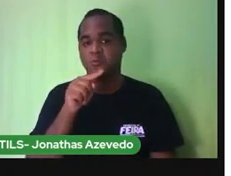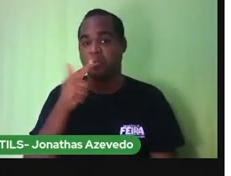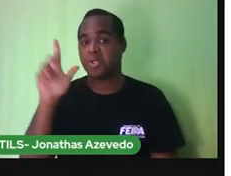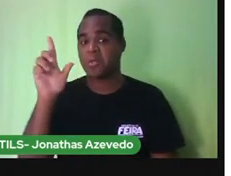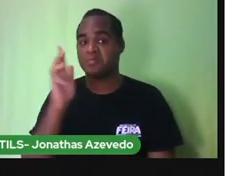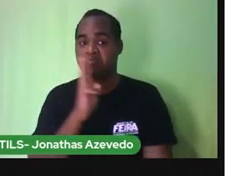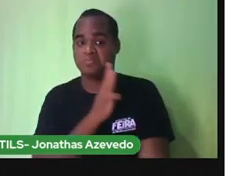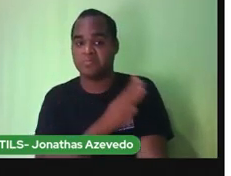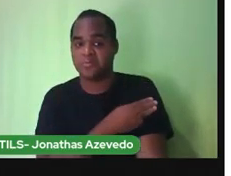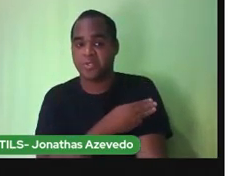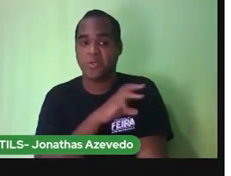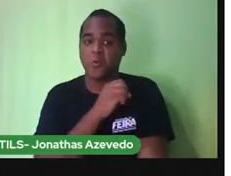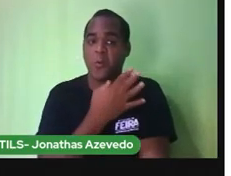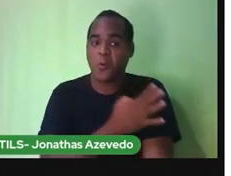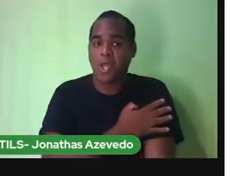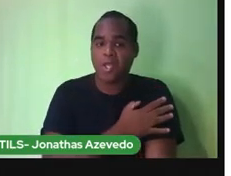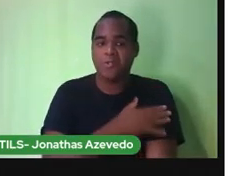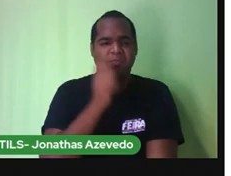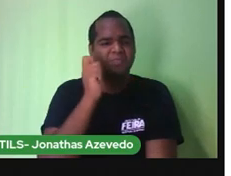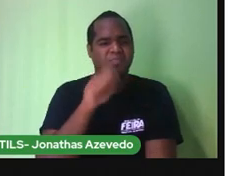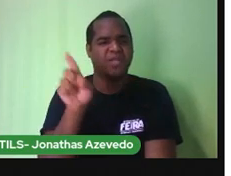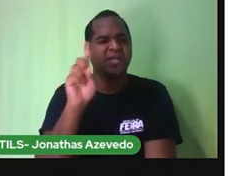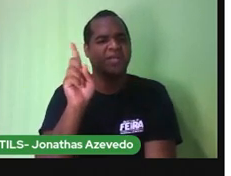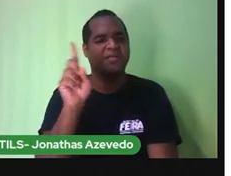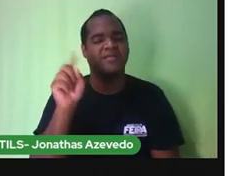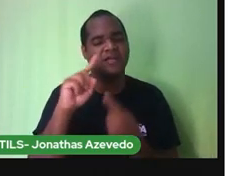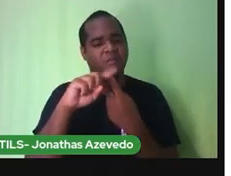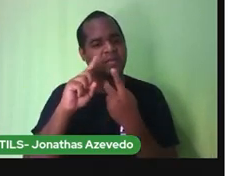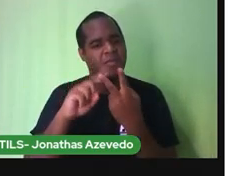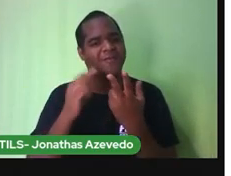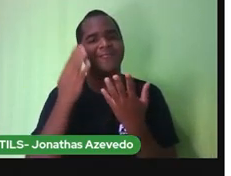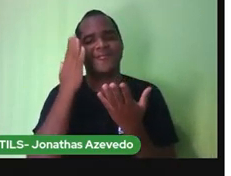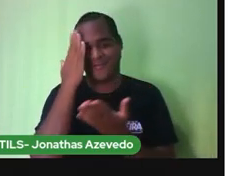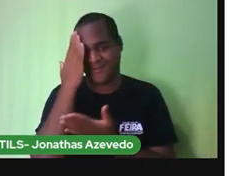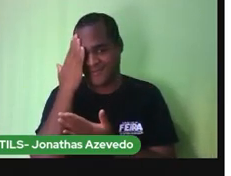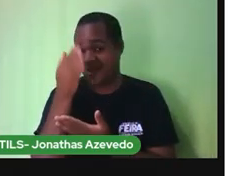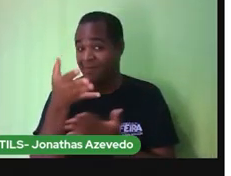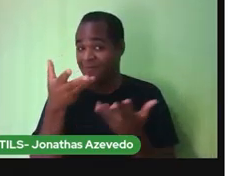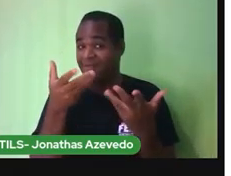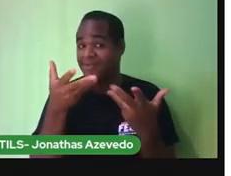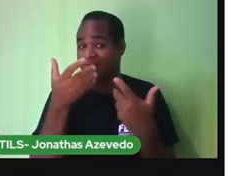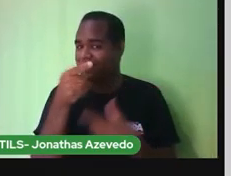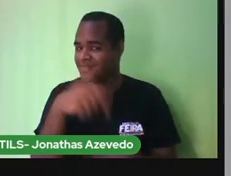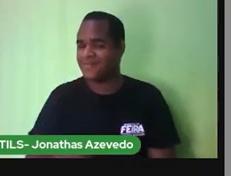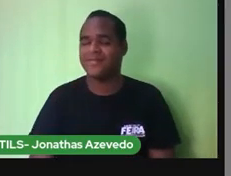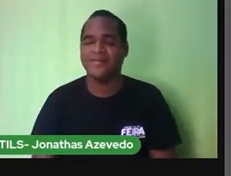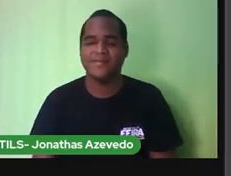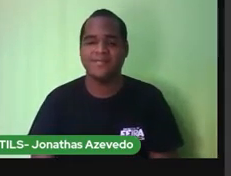terceiro quarto nem vai precisar mais dois dedinhos porque você já vai estar bem crack na separação